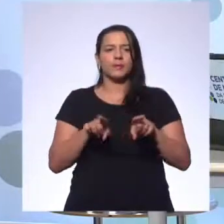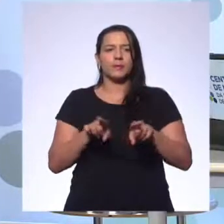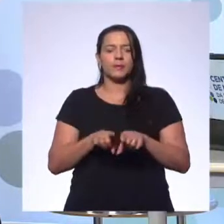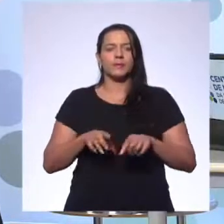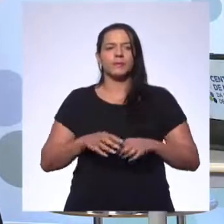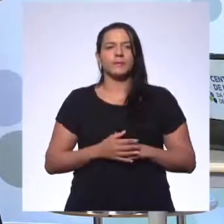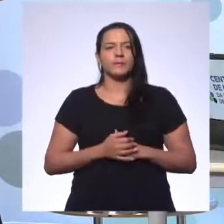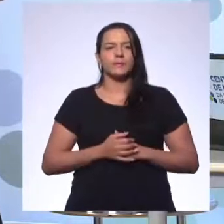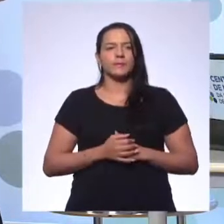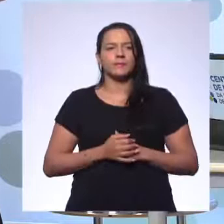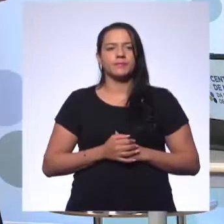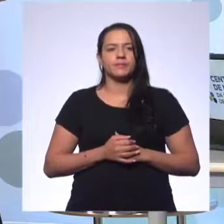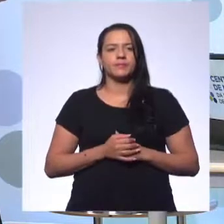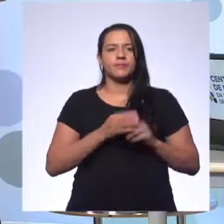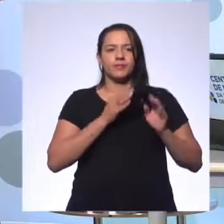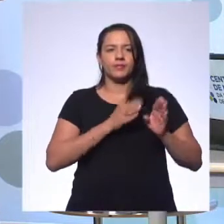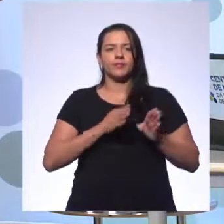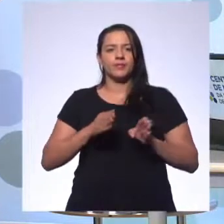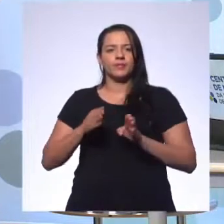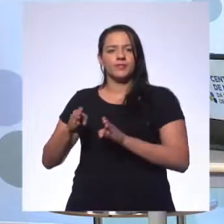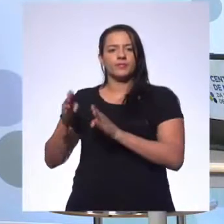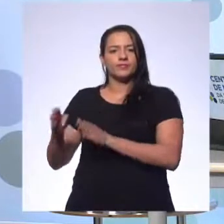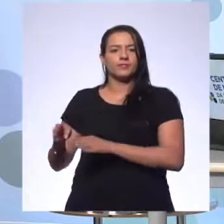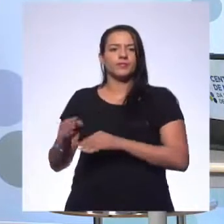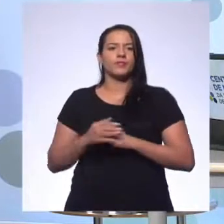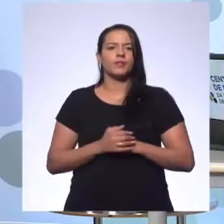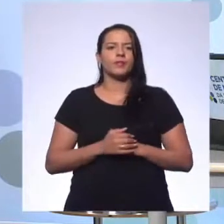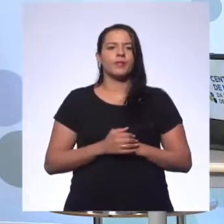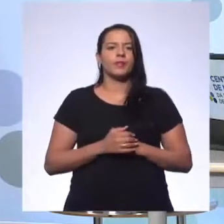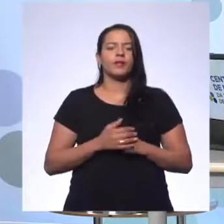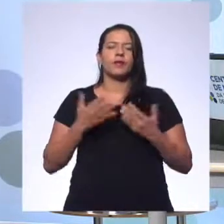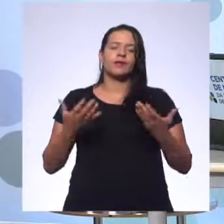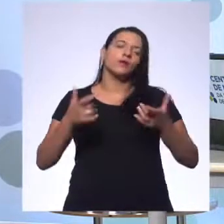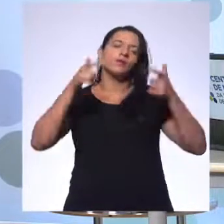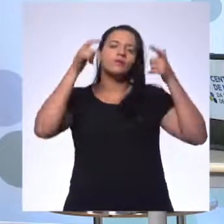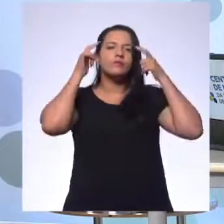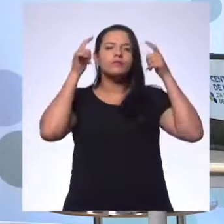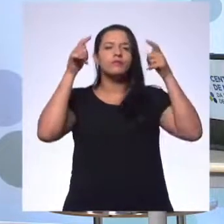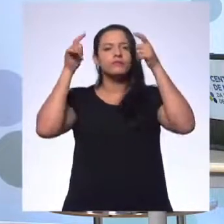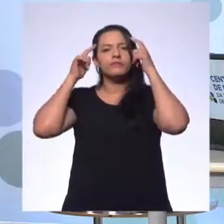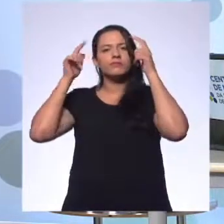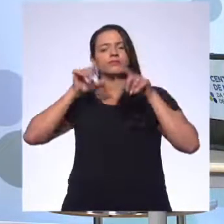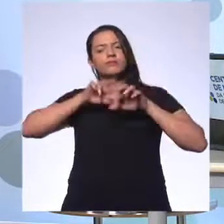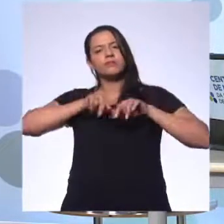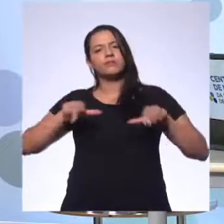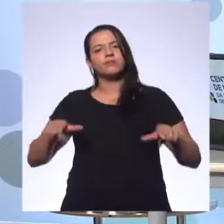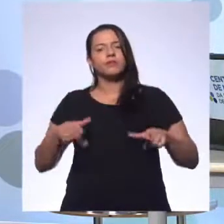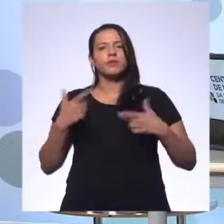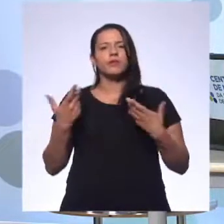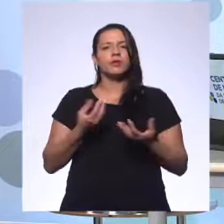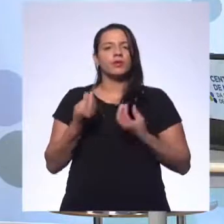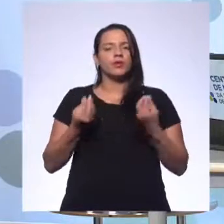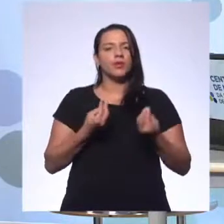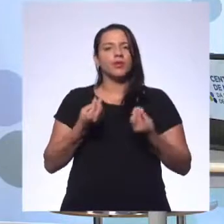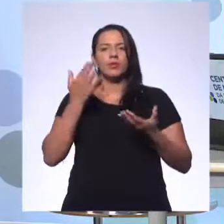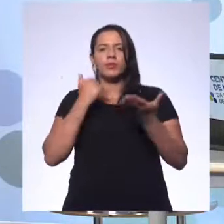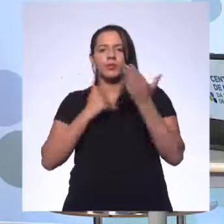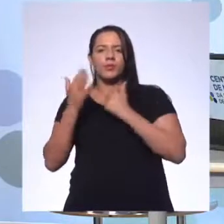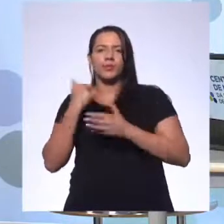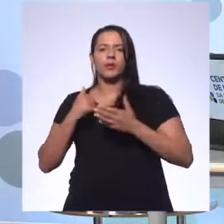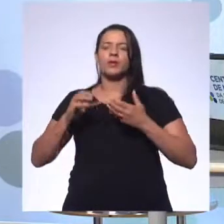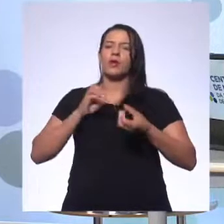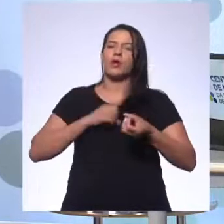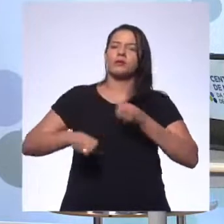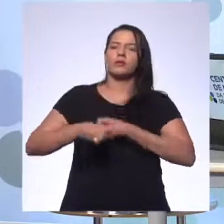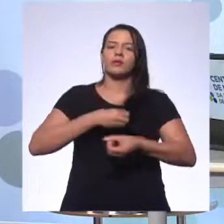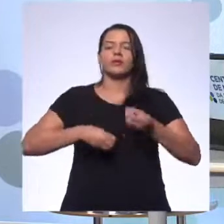gente tem essa classificação, né, em reinos, então levando aqueles critérios, né, a forma de nutrição, o tipo